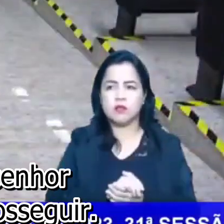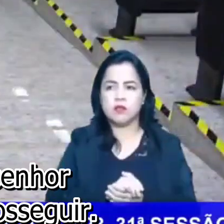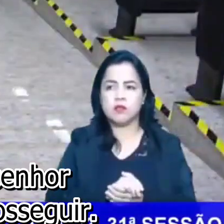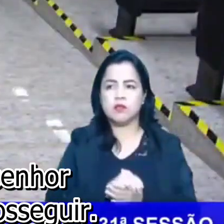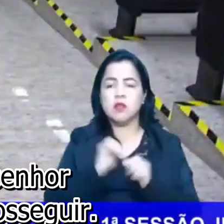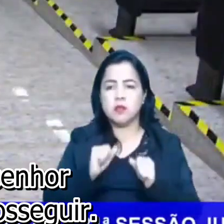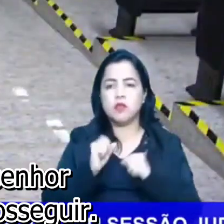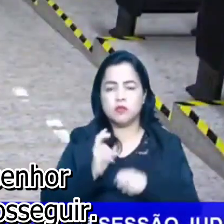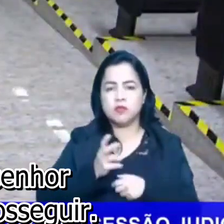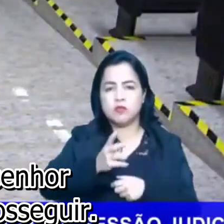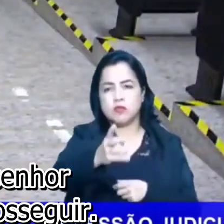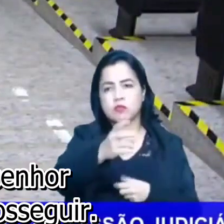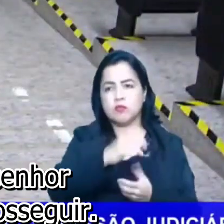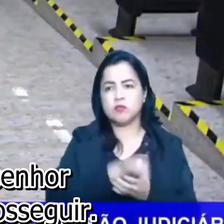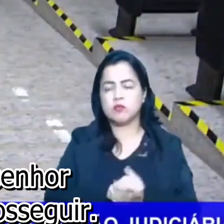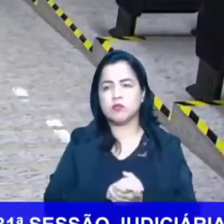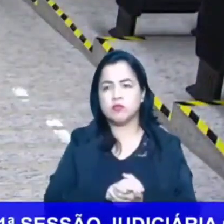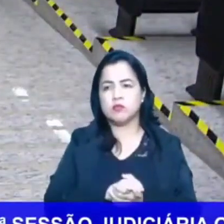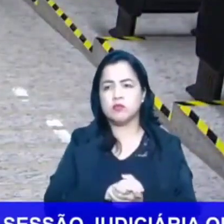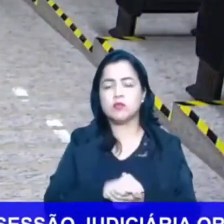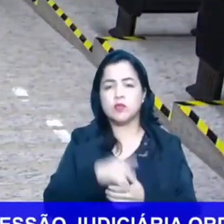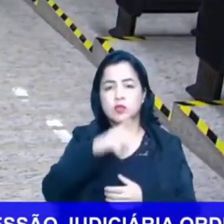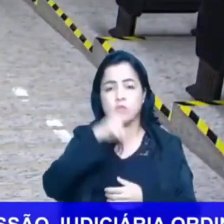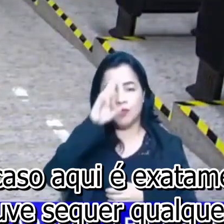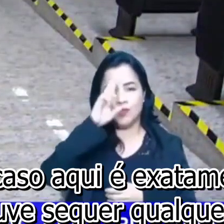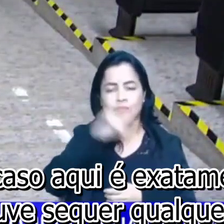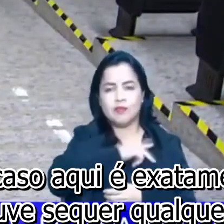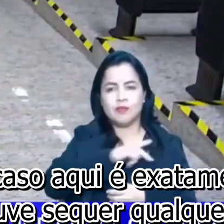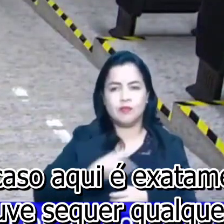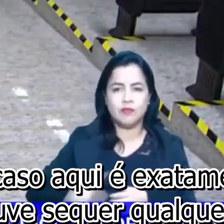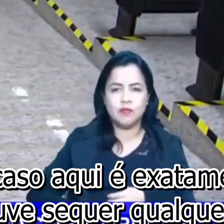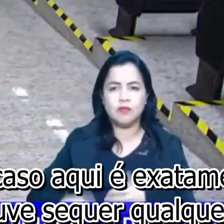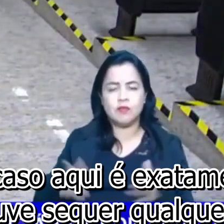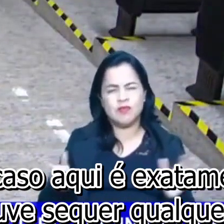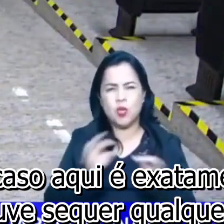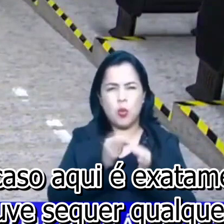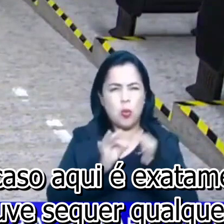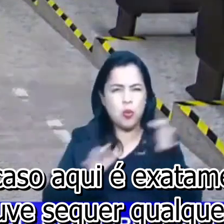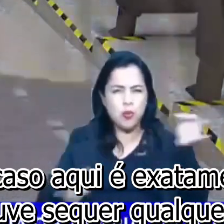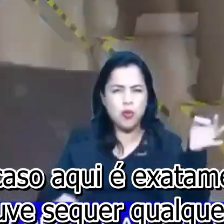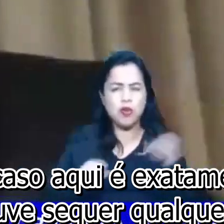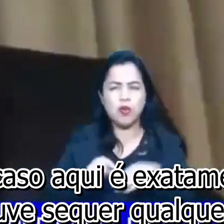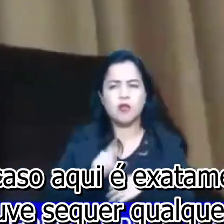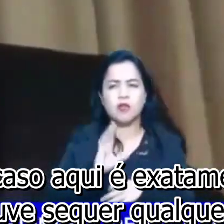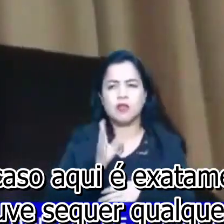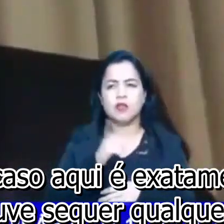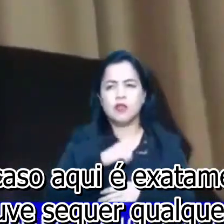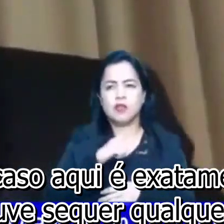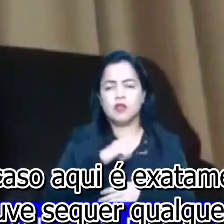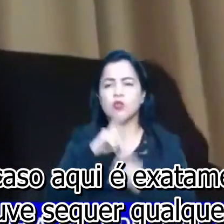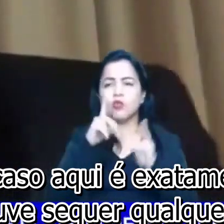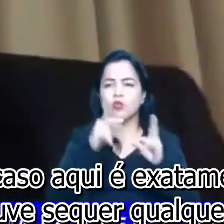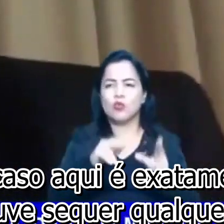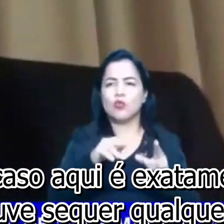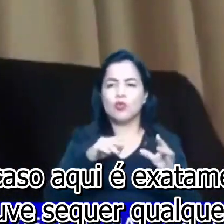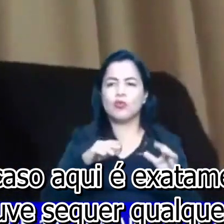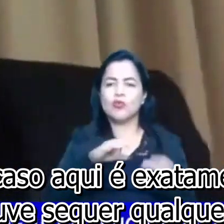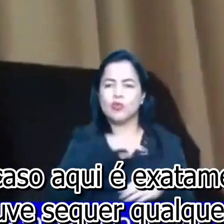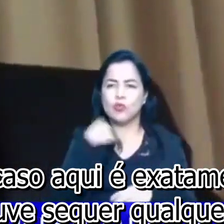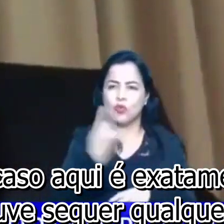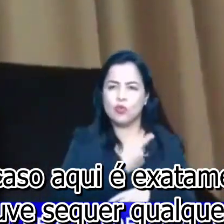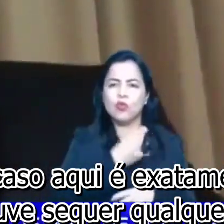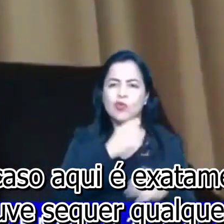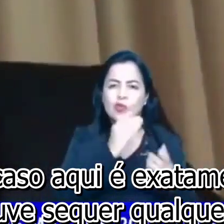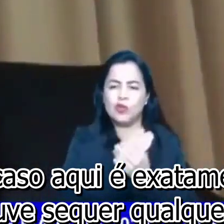Paulo, pode prosseguir. Imagem ampla do plenário. Senhor presidente, também Todos sem os muitas desembargadores delongas, porque o caso aqui é exatamente igual a todos que nós julgamos.